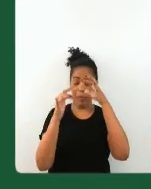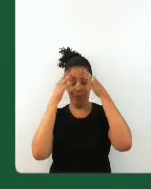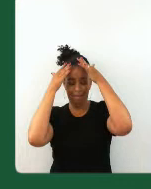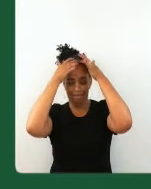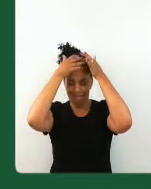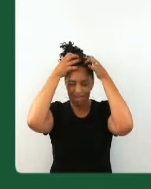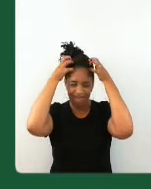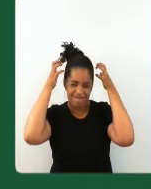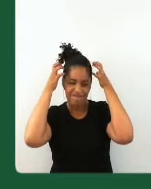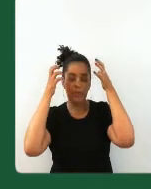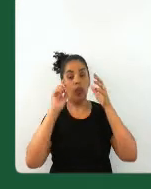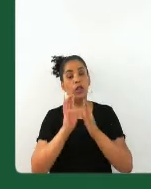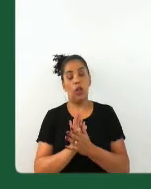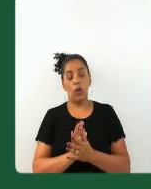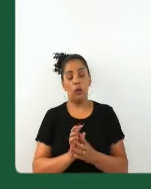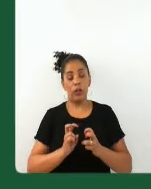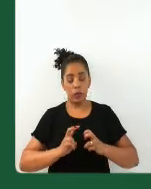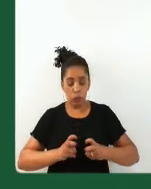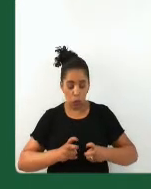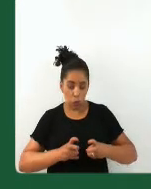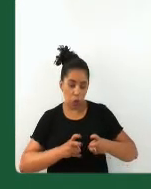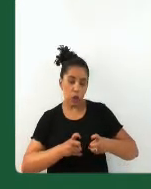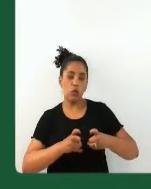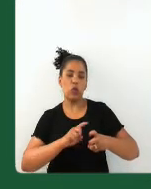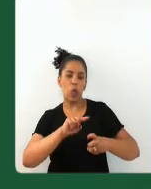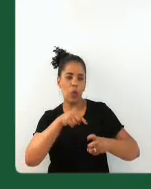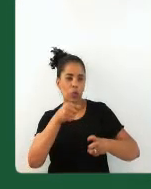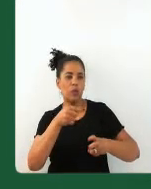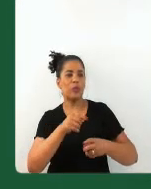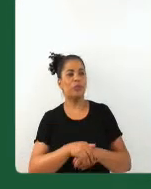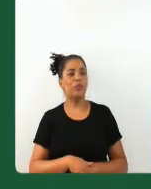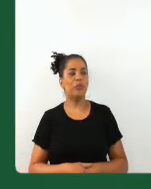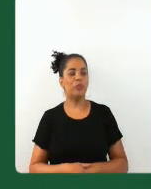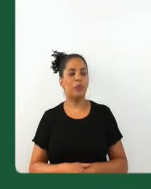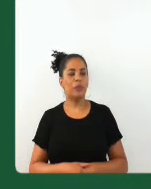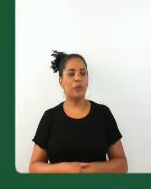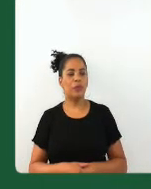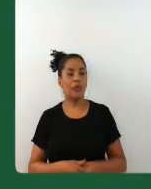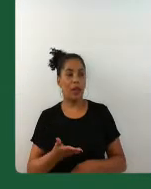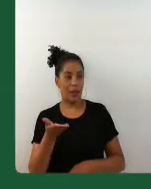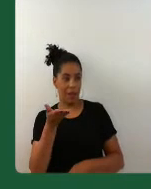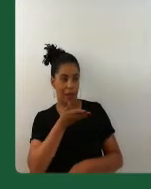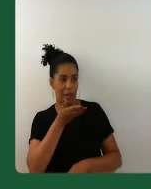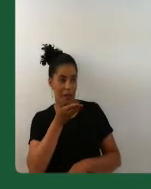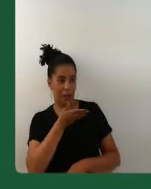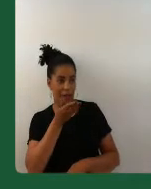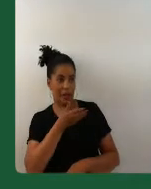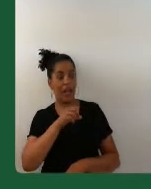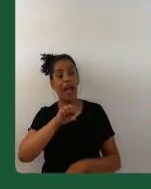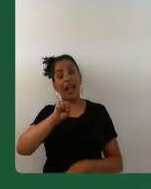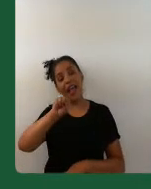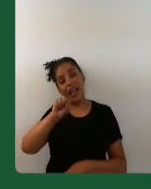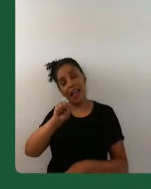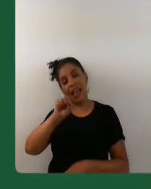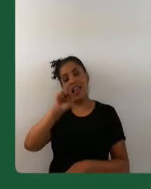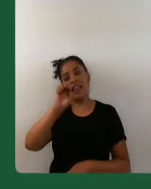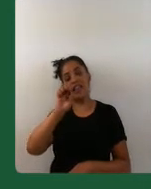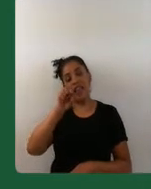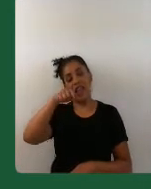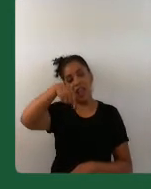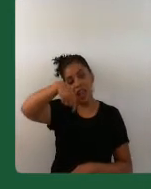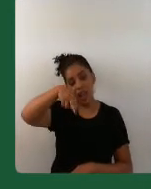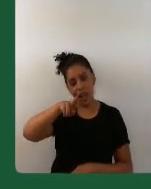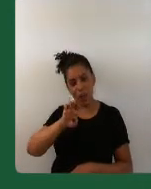e após a cirurgia com uma rotação de retalho de couro cabeludo. As sequelas, as retrações dessas